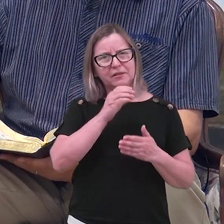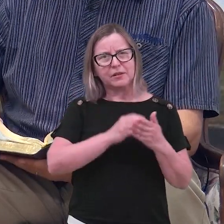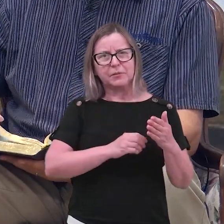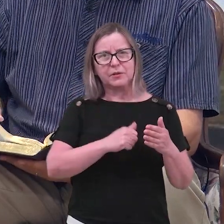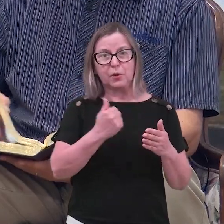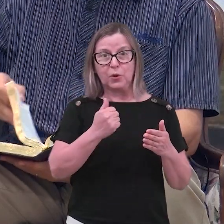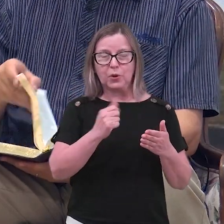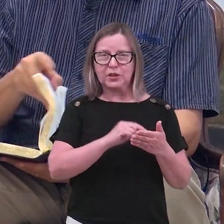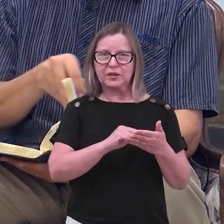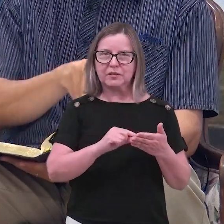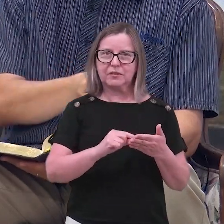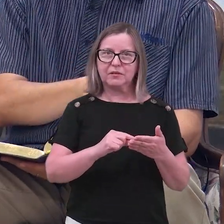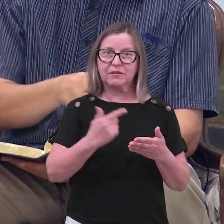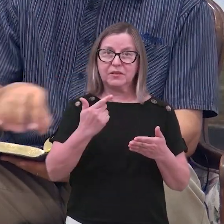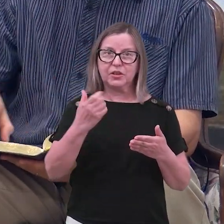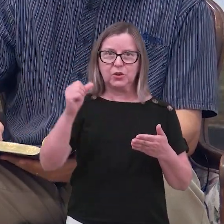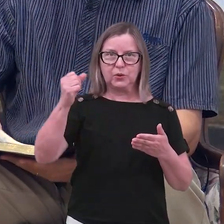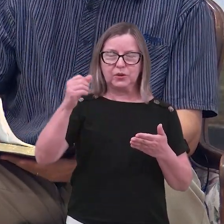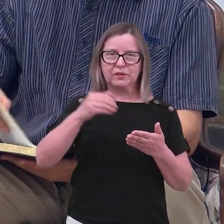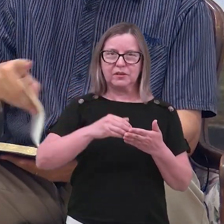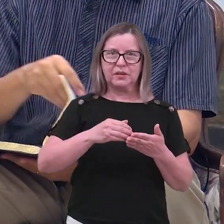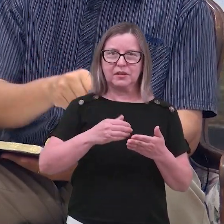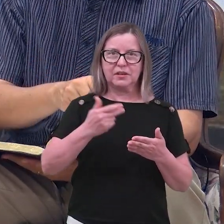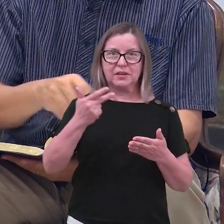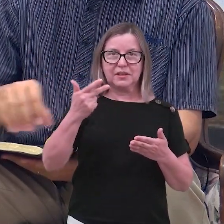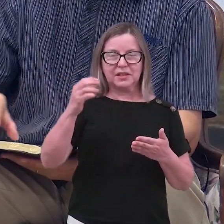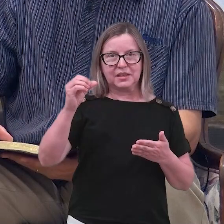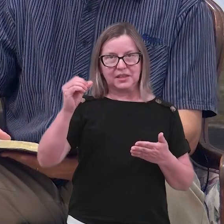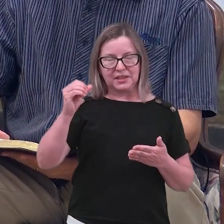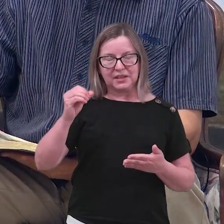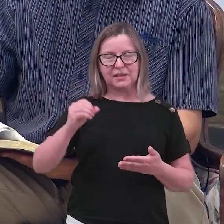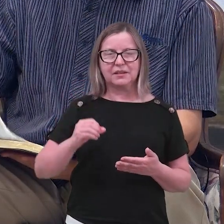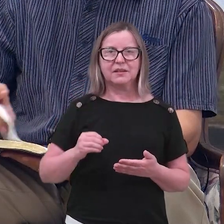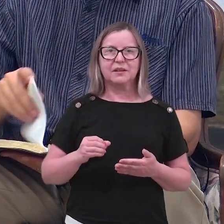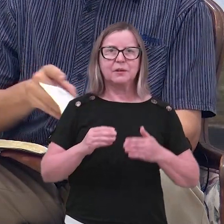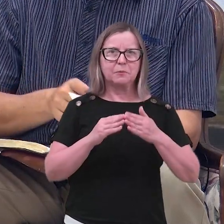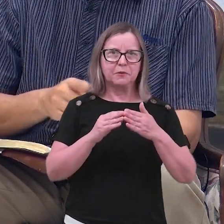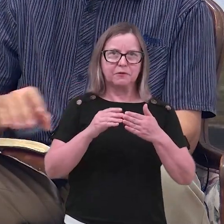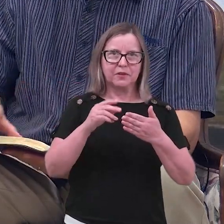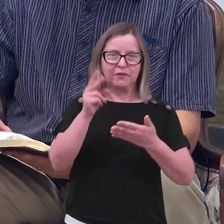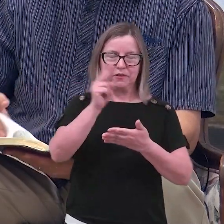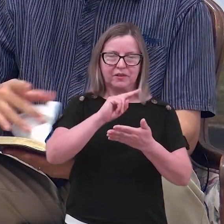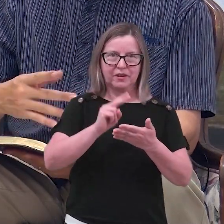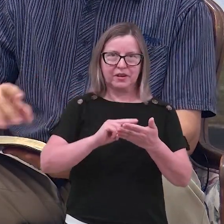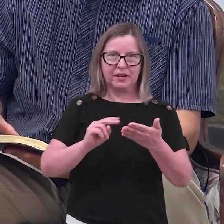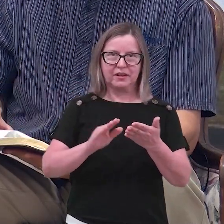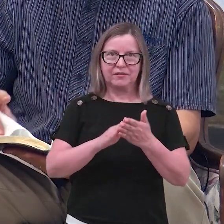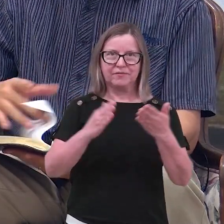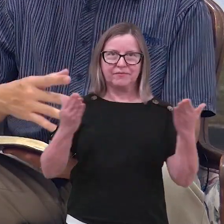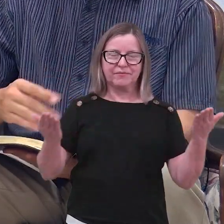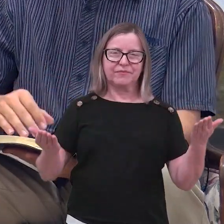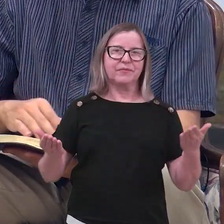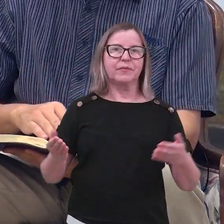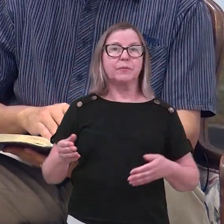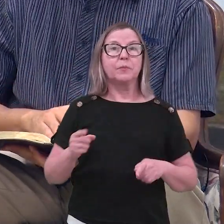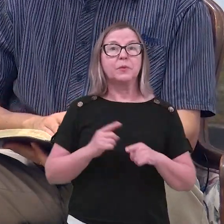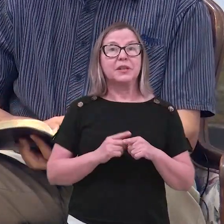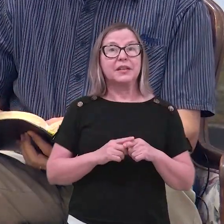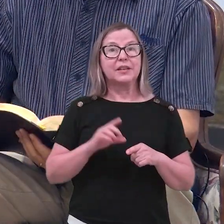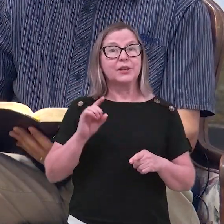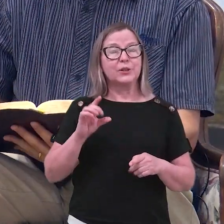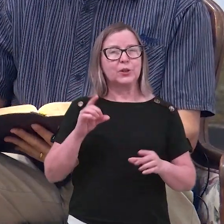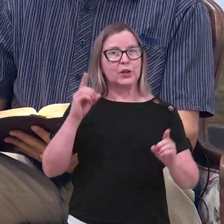28 a 30? Eu vou pedir para o irmão abrir esse texto de Mateus 11, 28 a 30, porque nós só vamos